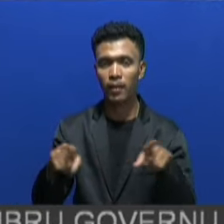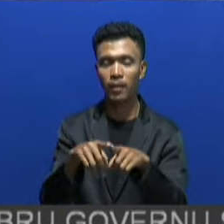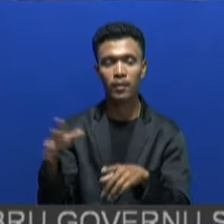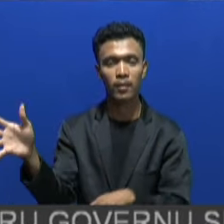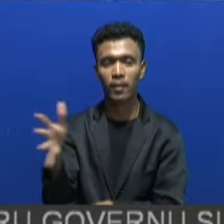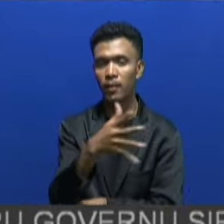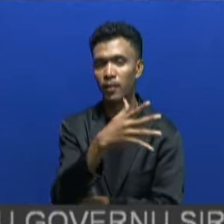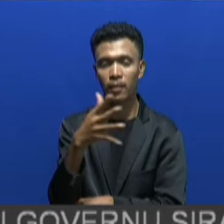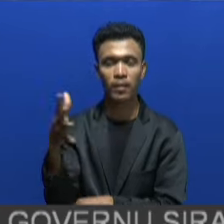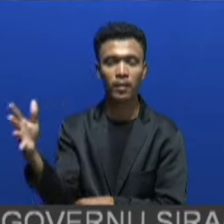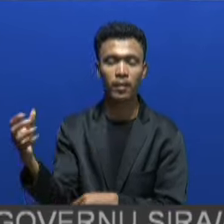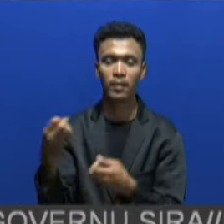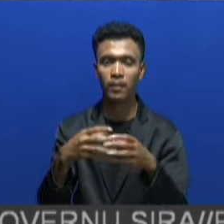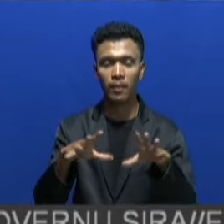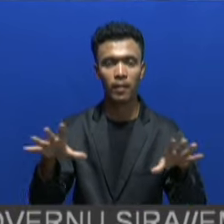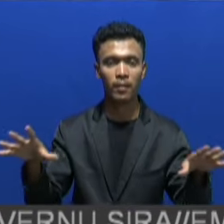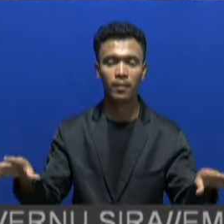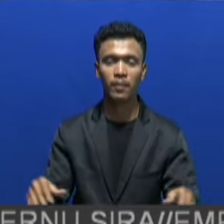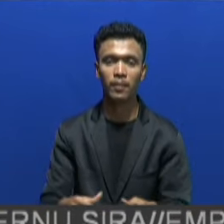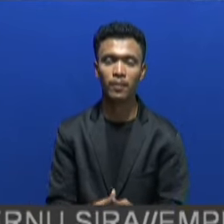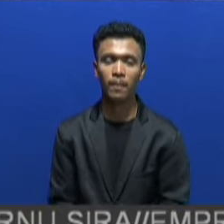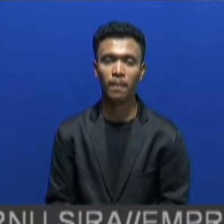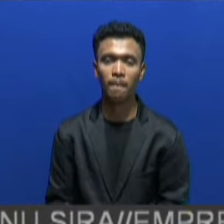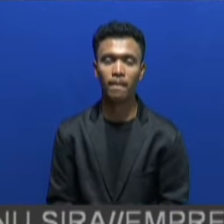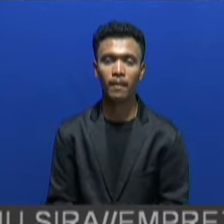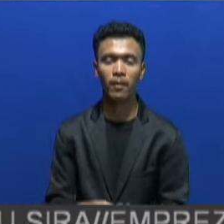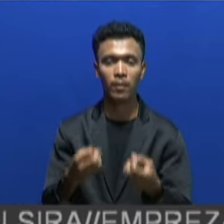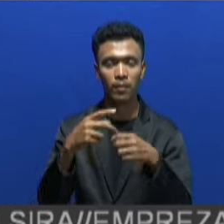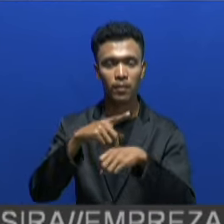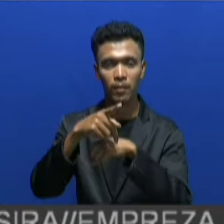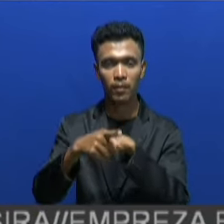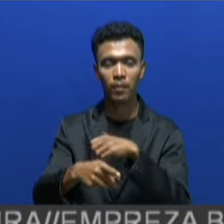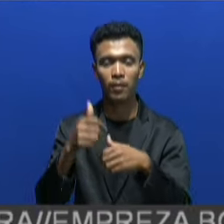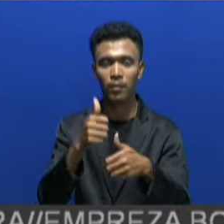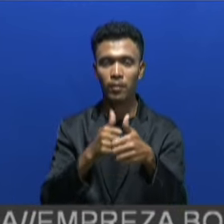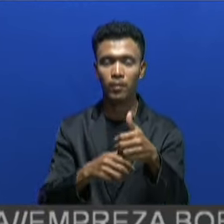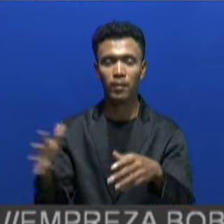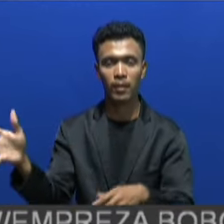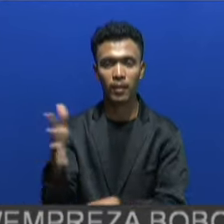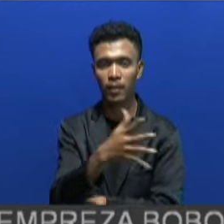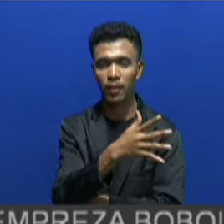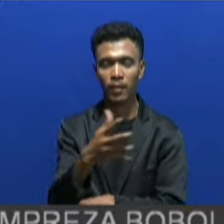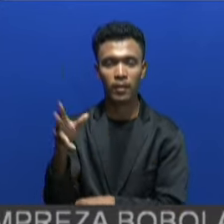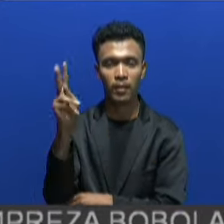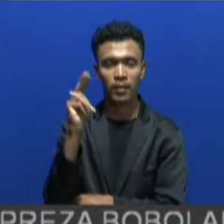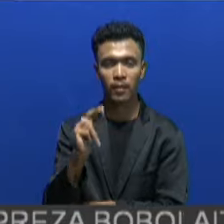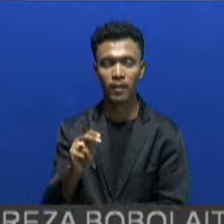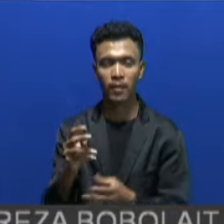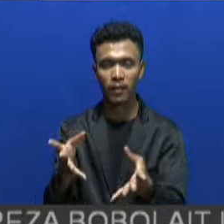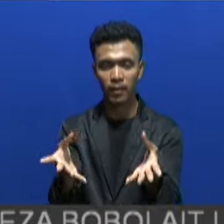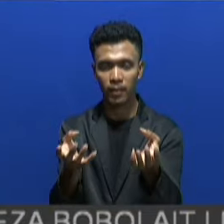aninhu aitahang nebe semunam lele iha anin leten no simonu tuir anin nyaha karak